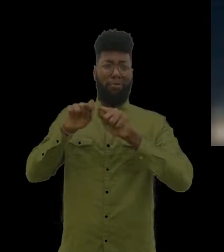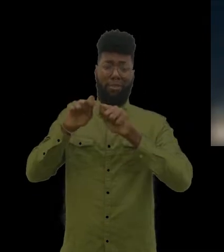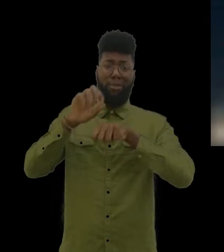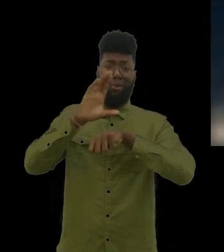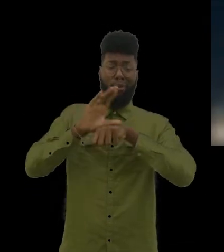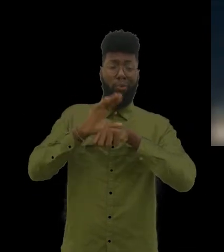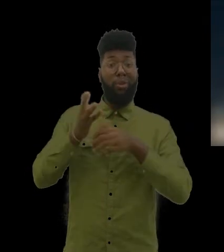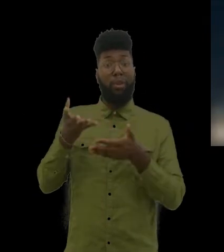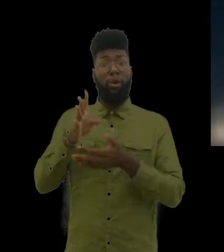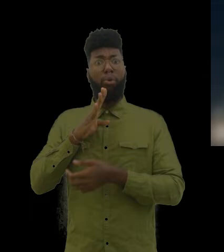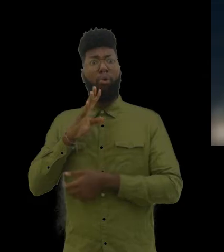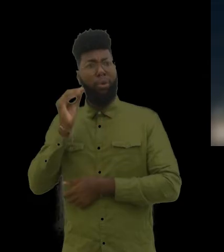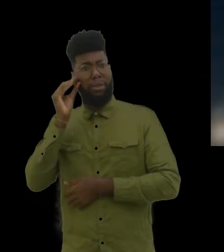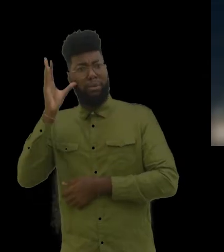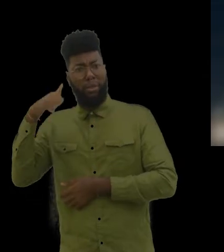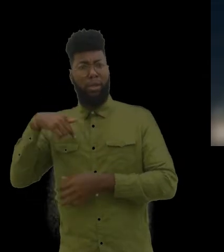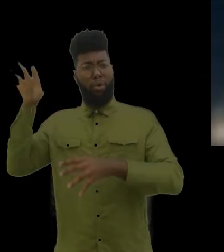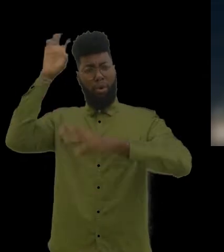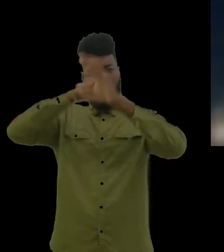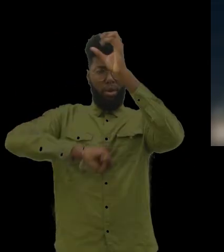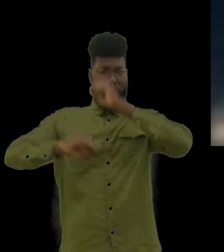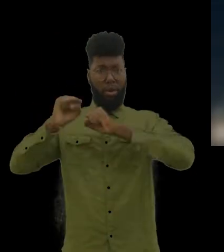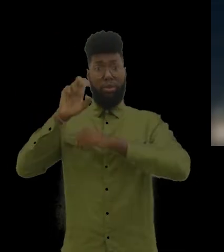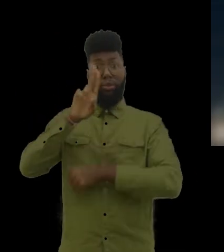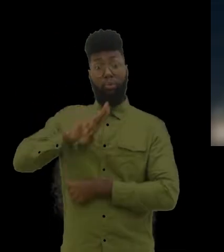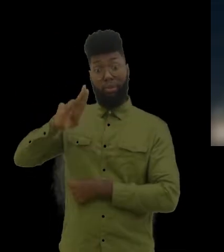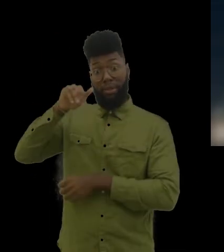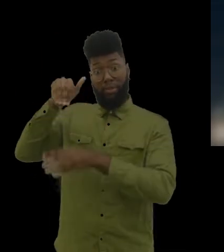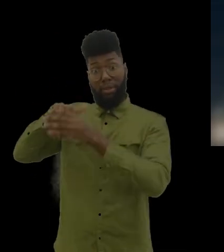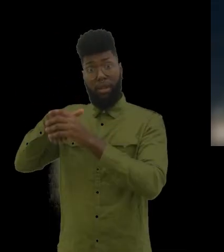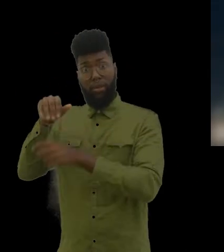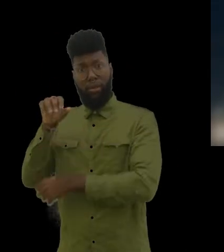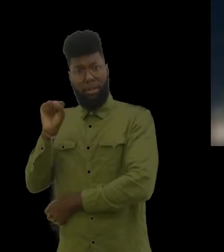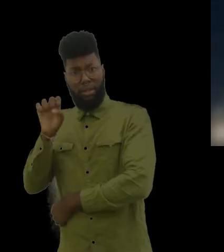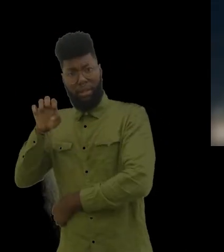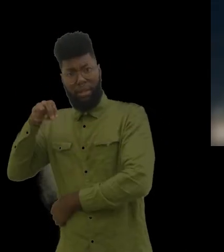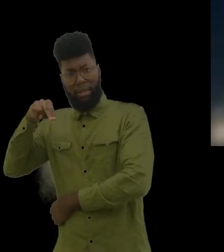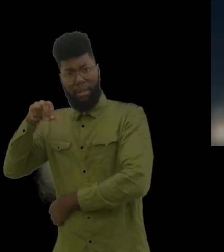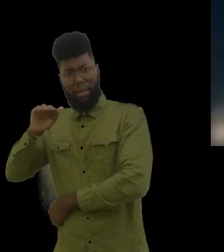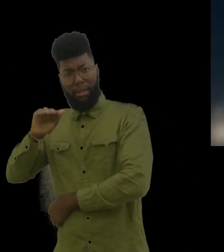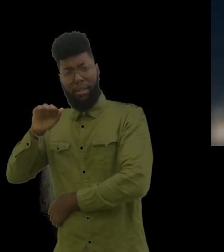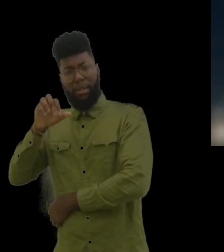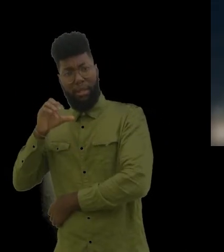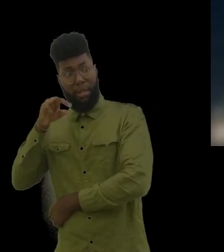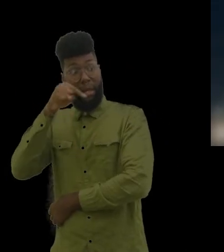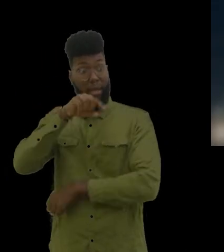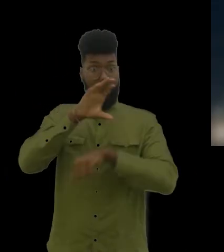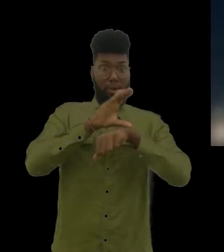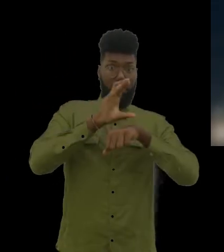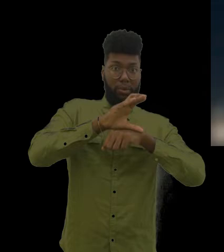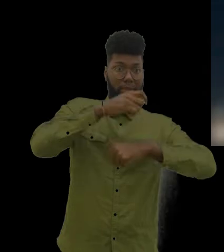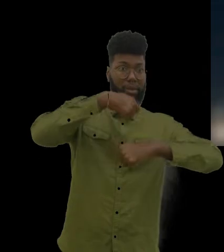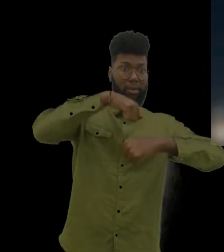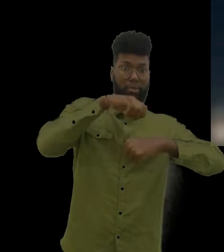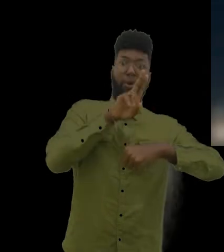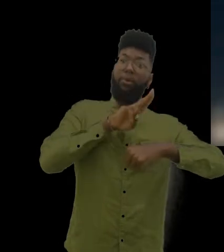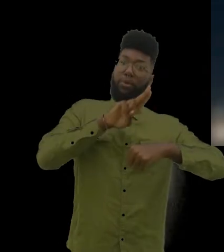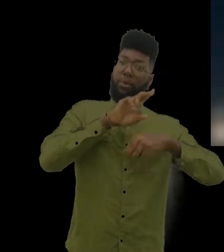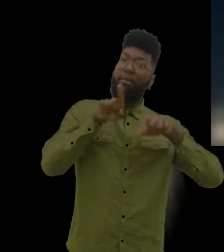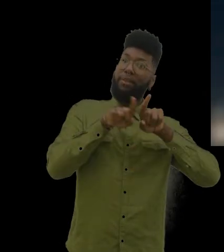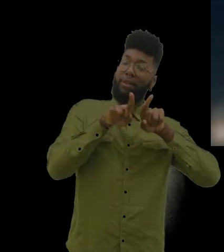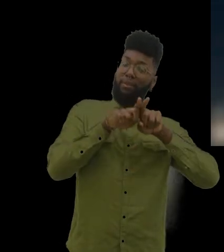adquiri, tudo que eu aplicava lá no Senac era aplicável dentro de um curso de gastronomia em nível superior. Né? Eu só